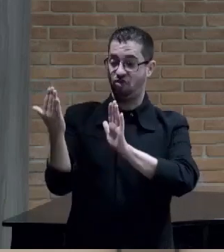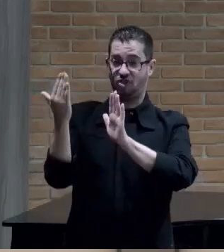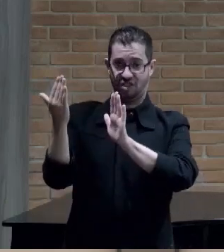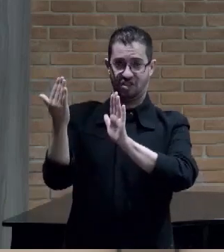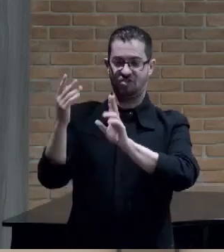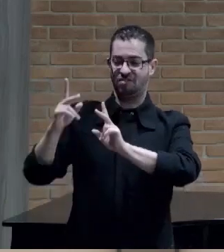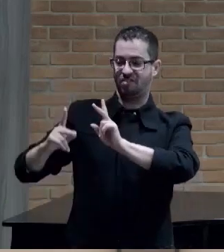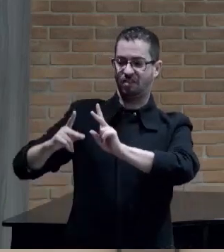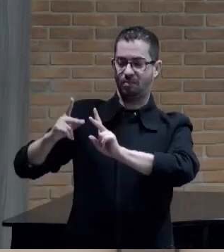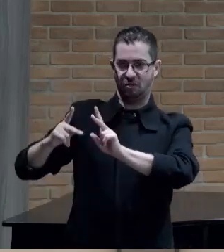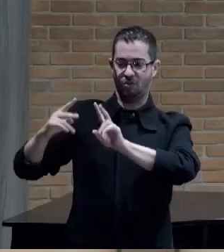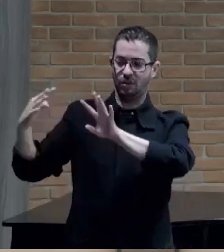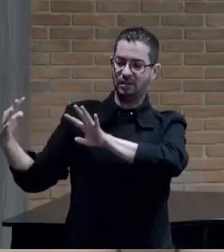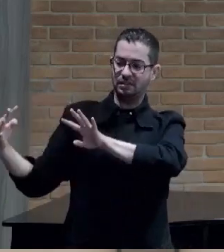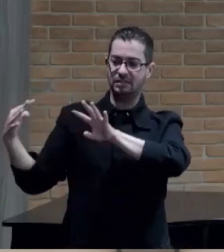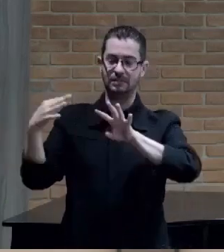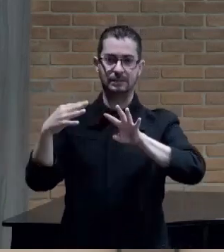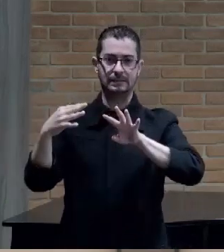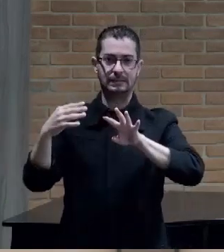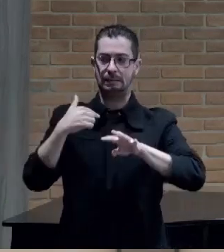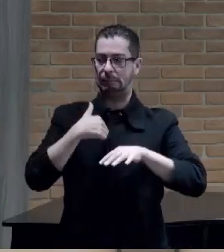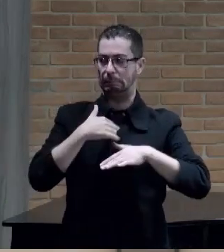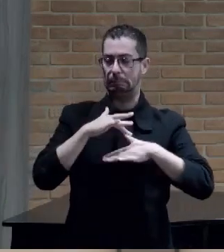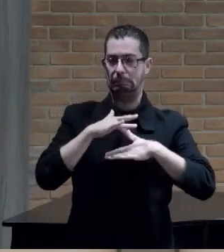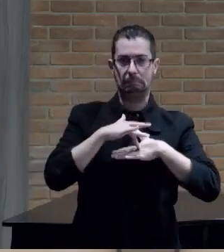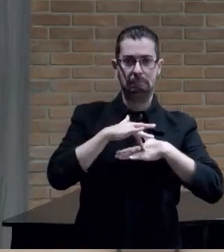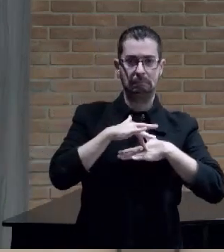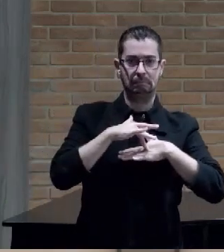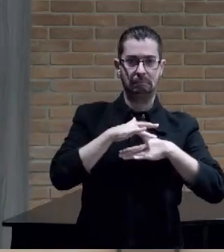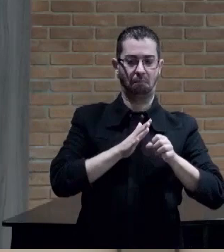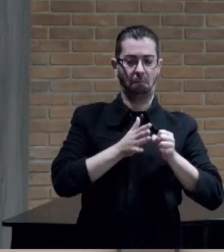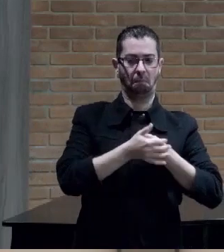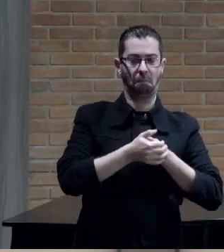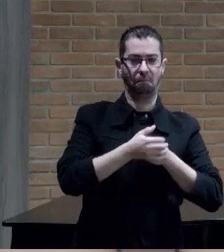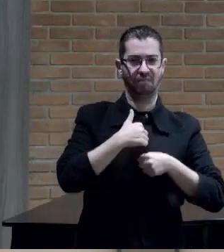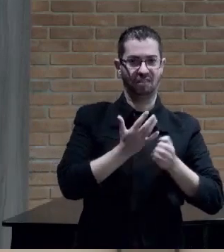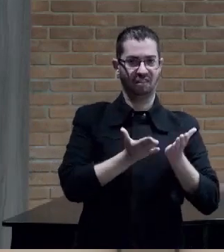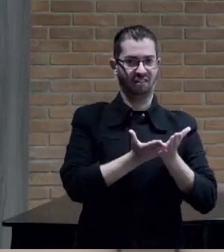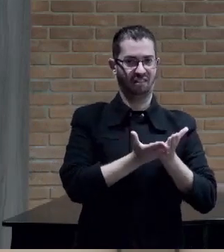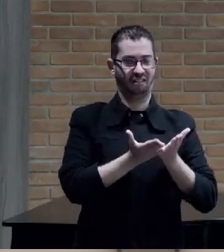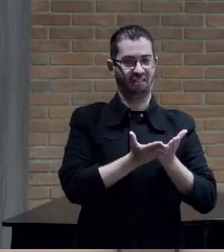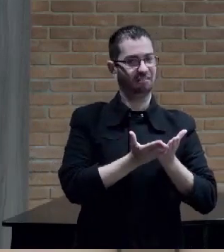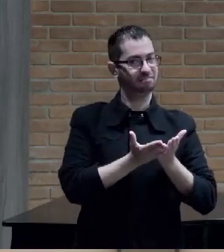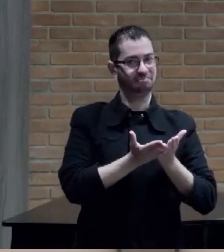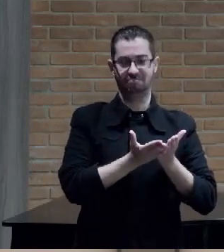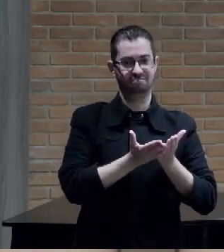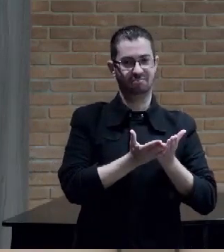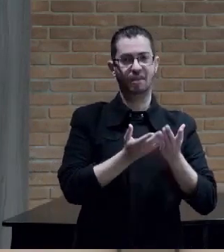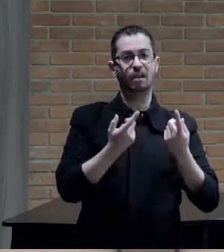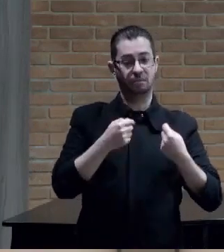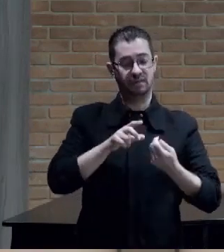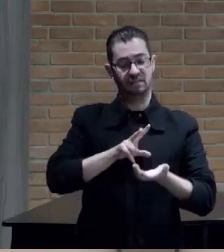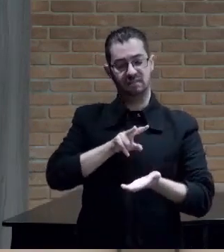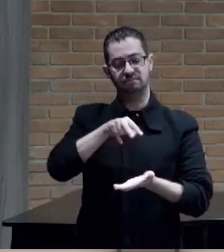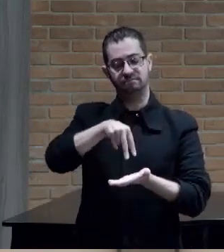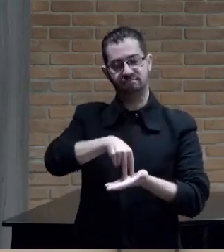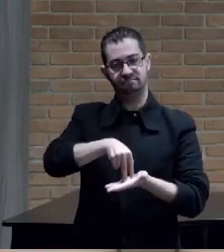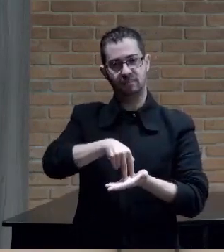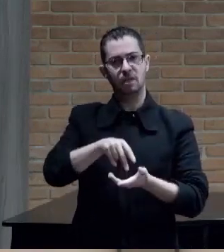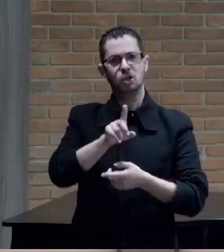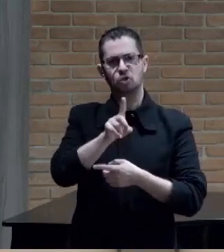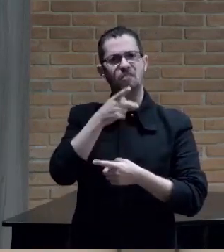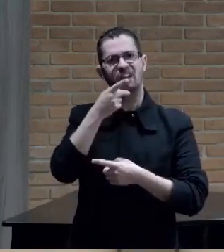você tem que se posicionar. Não estou dizendo que você tem que virar um crente